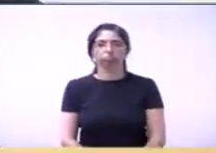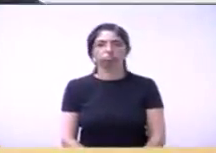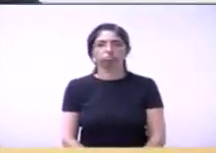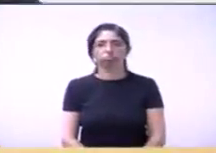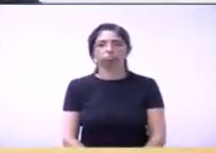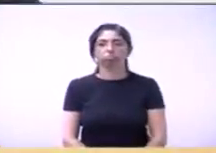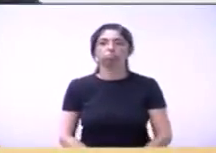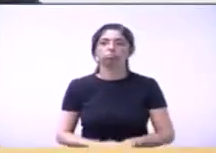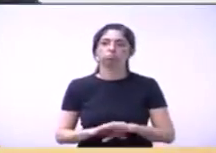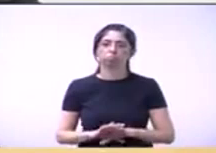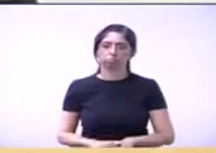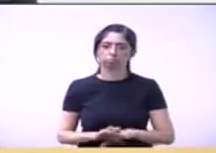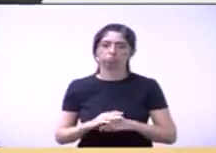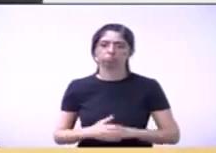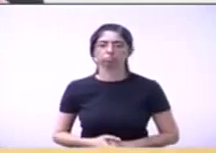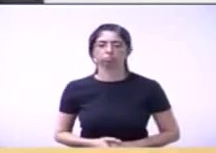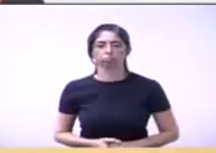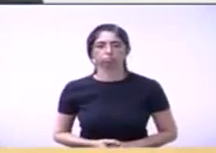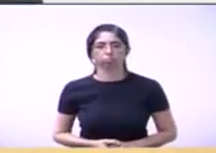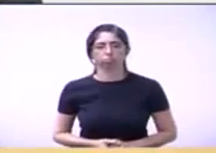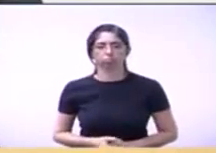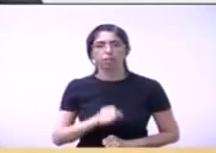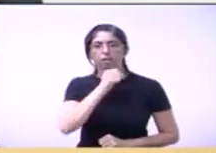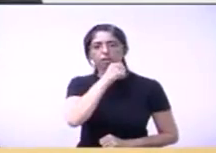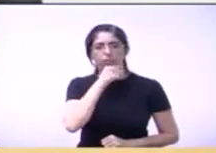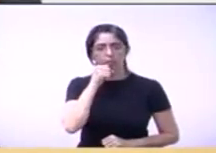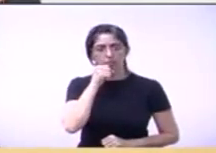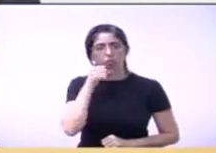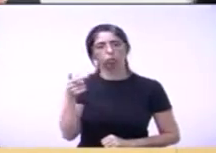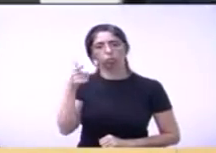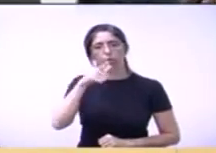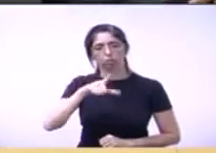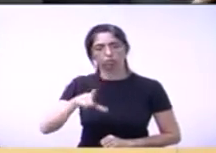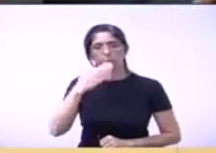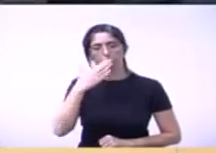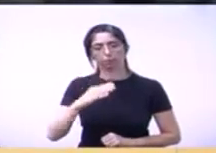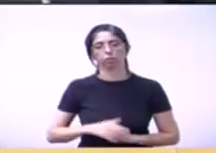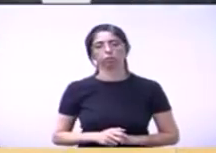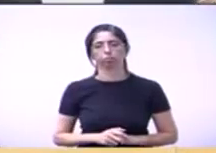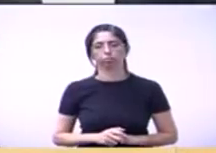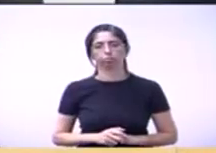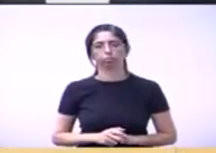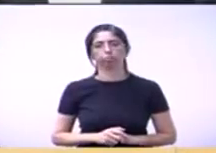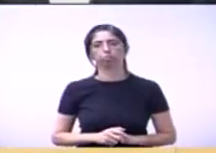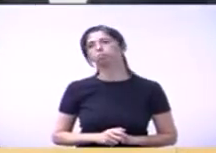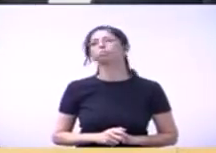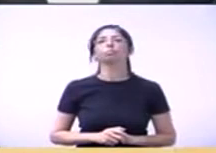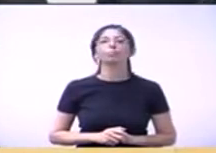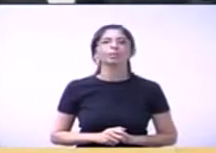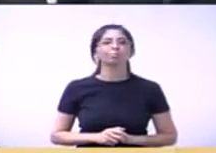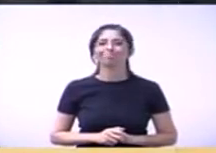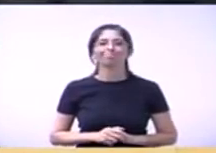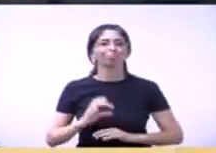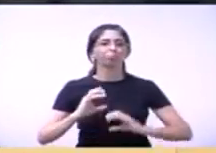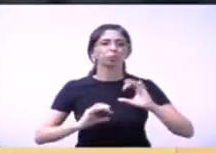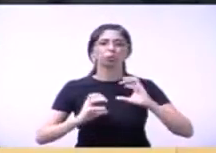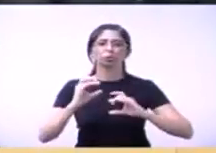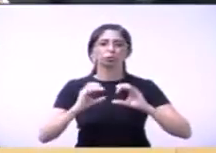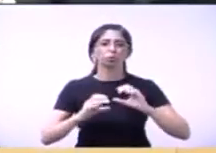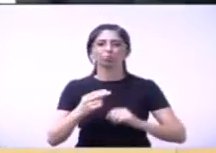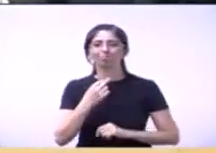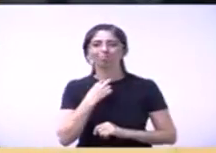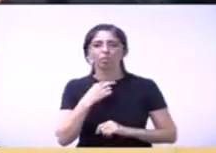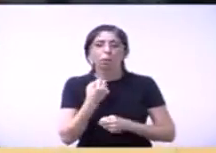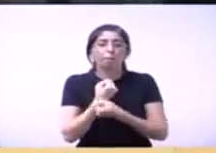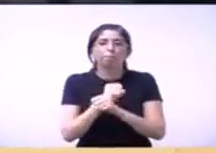senhores, vereadora, só um minuto. Ó, eu vou mais uma vez, por favor. Deixa a vereadora, senão não dá para ouvir, não dá para ouvir ninguém. Aí